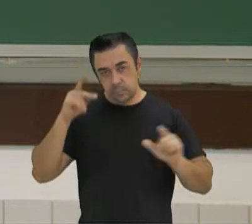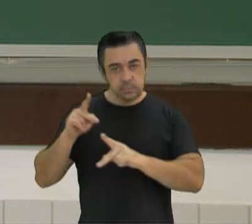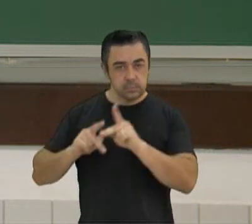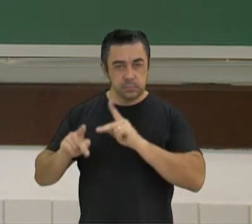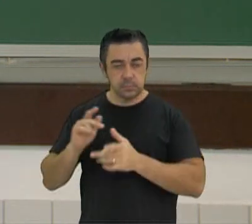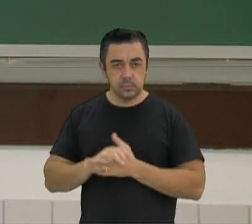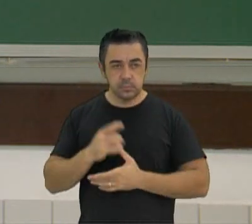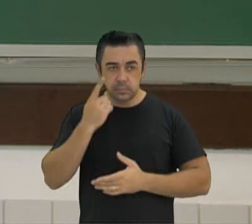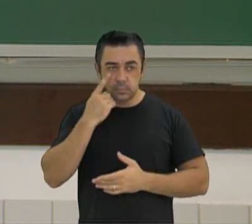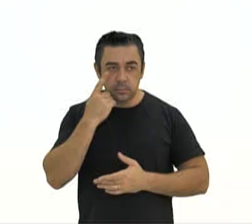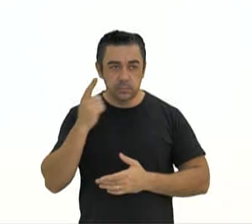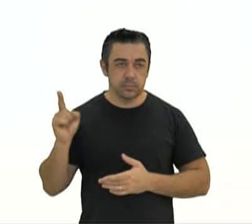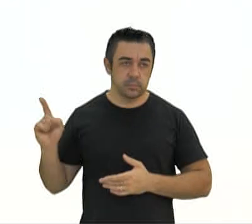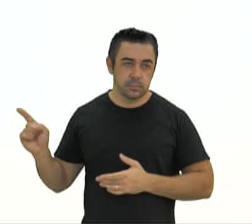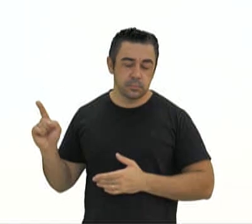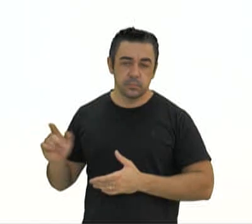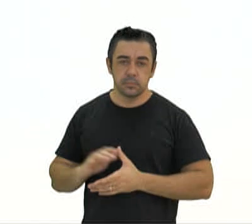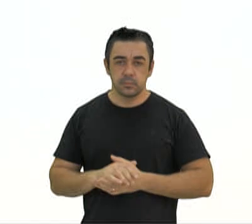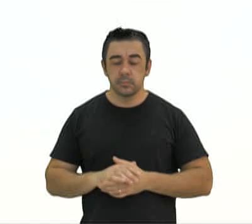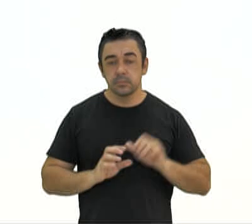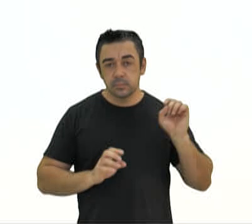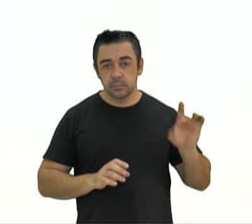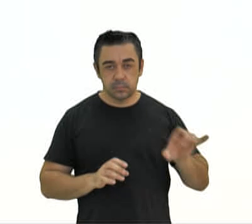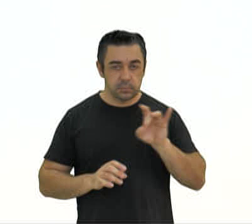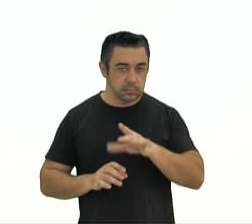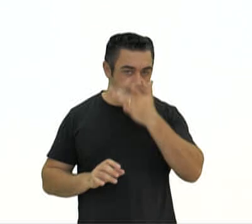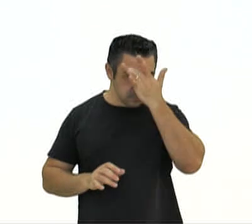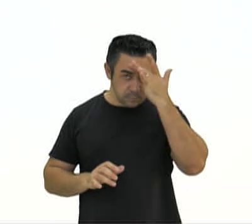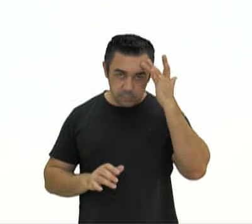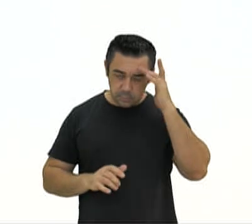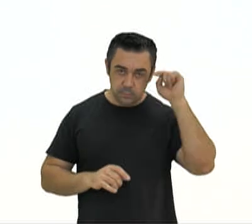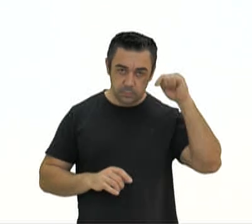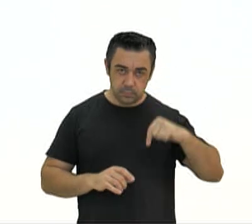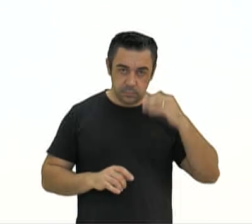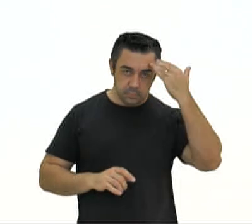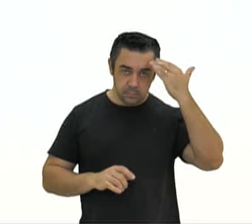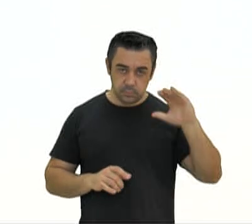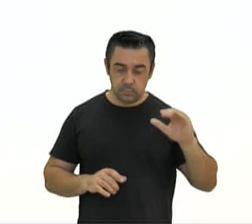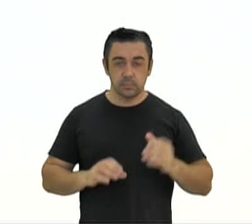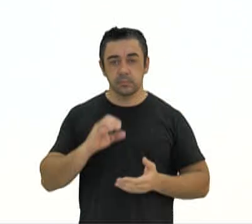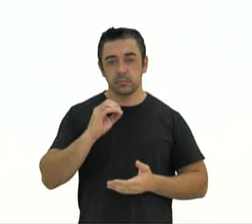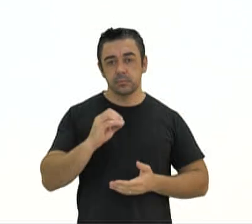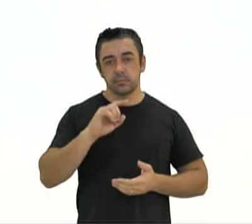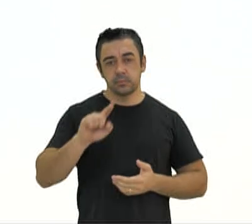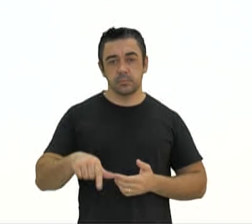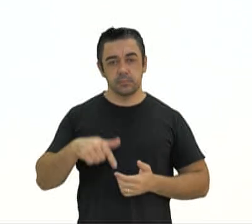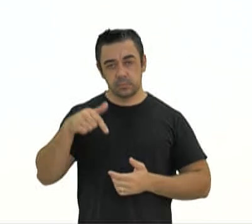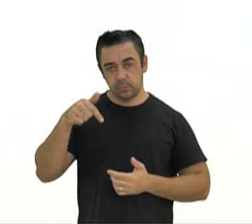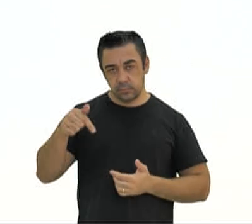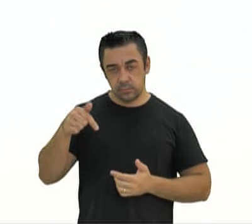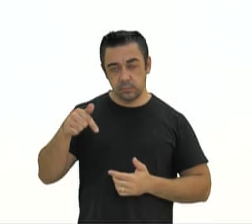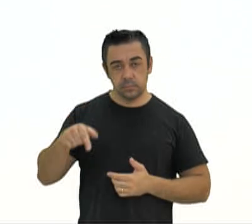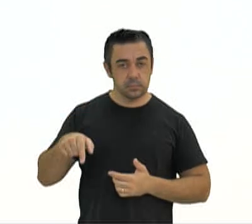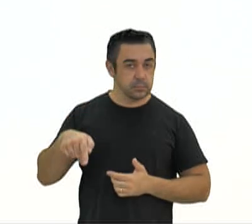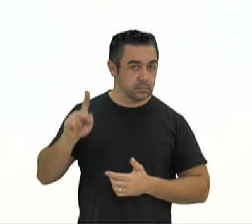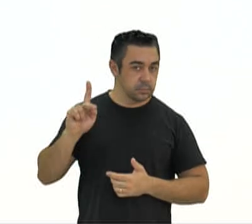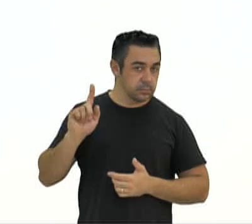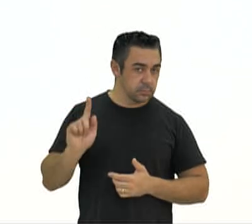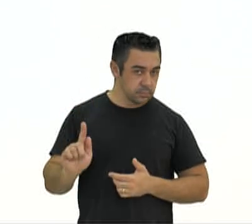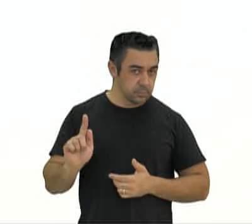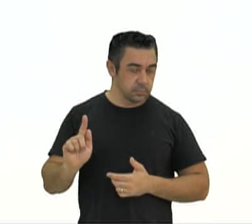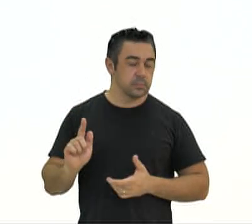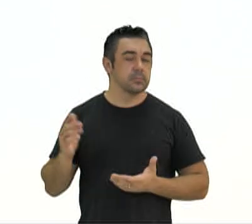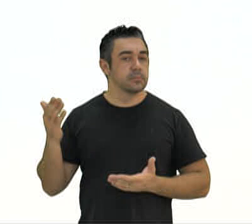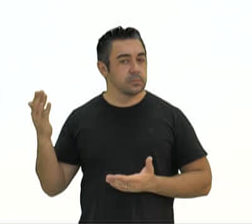vamos dar uma olhadinha aqui. Cada curitibano produz 0,7 kg de lixo. Então,